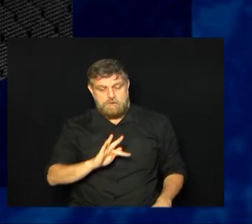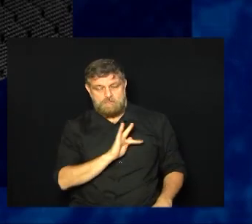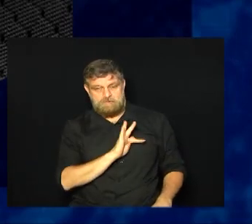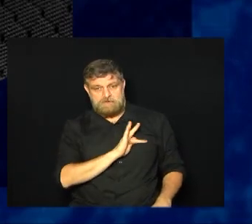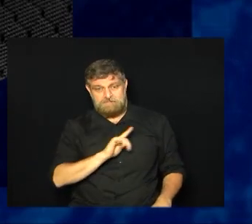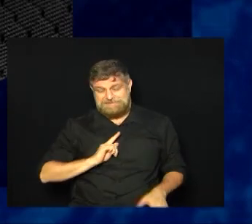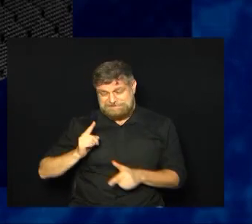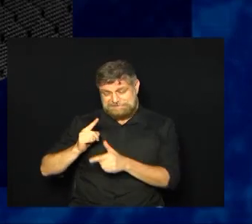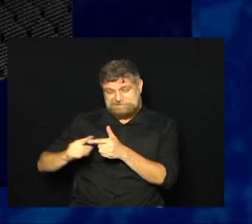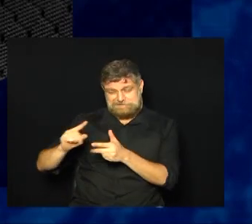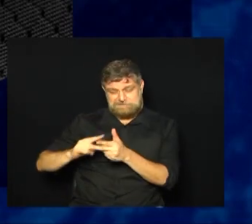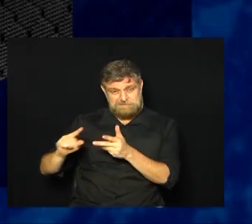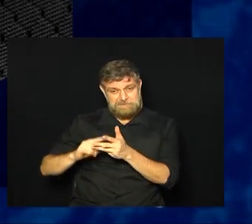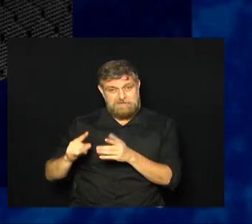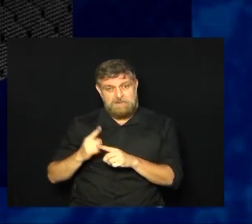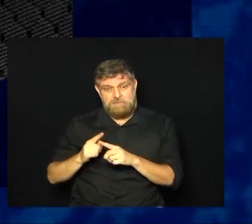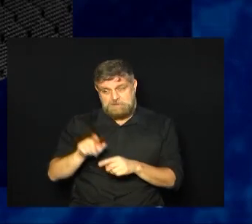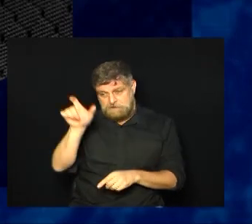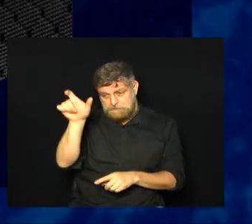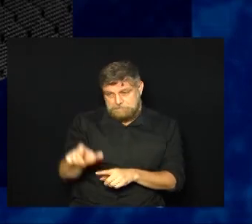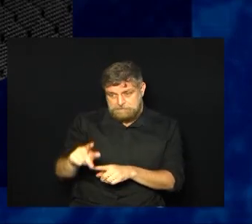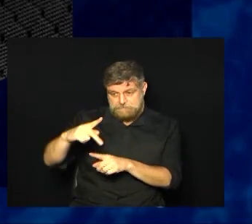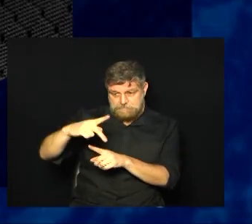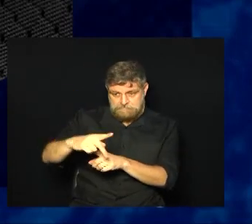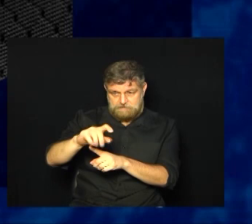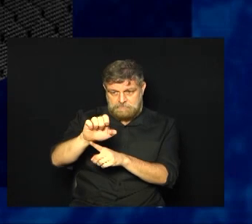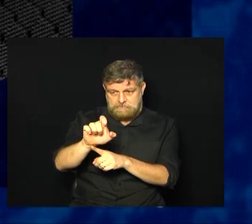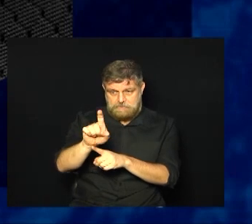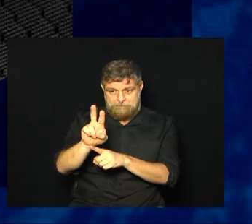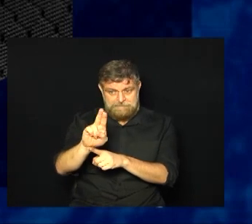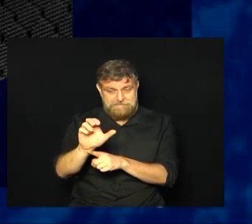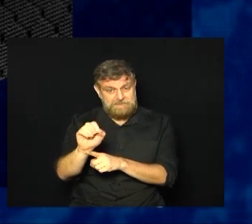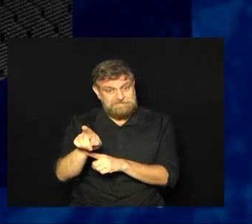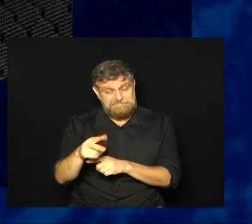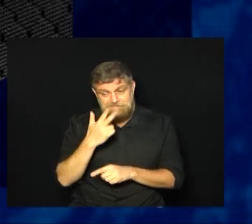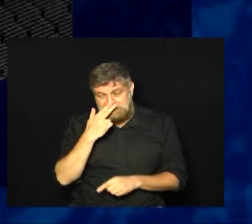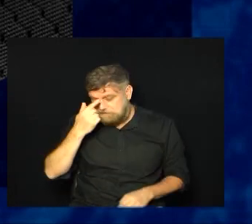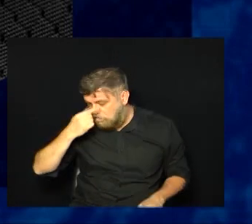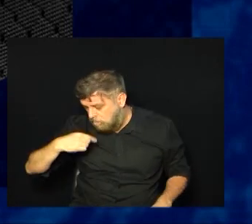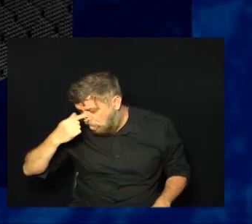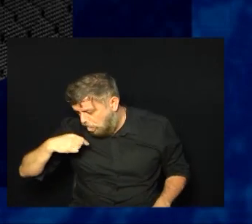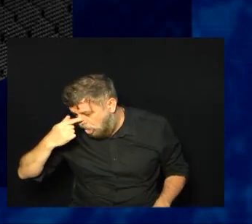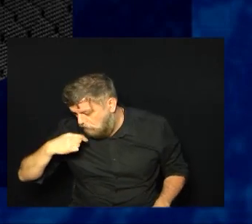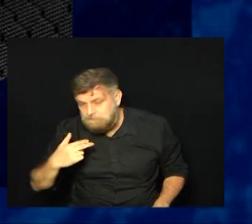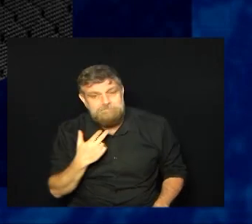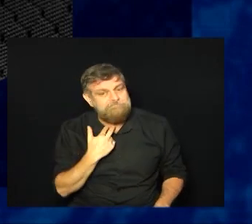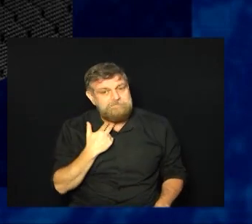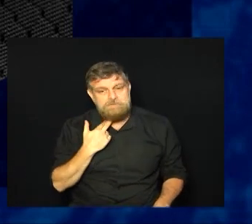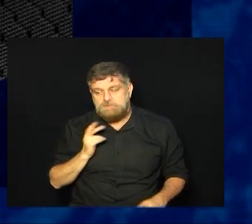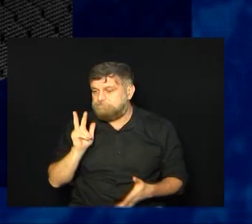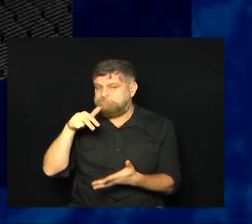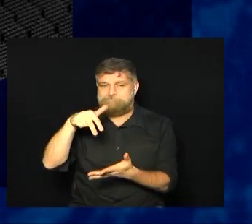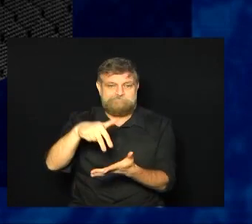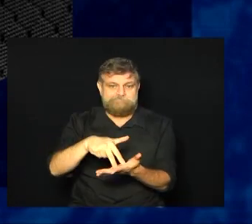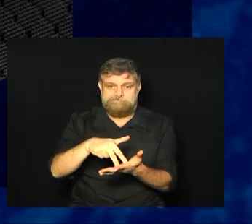tem problemas, viu? Porque o atacante Pedro Júnior está com sintomas gripais e, portanto, não deve atuar